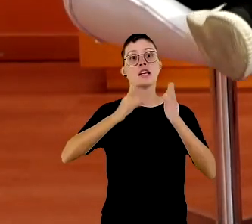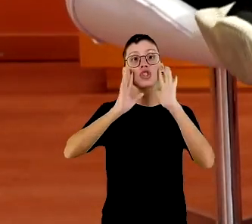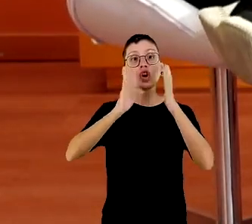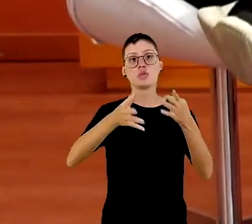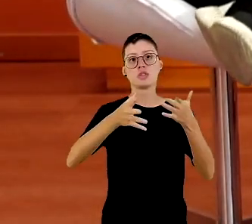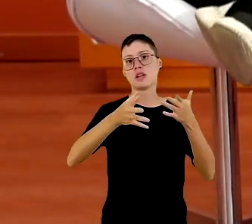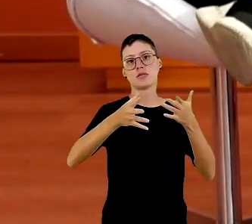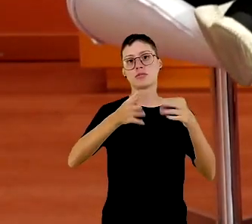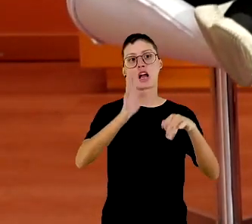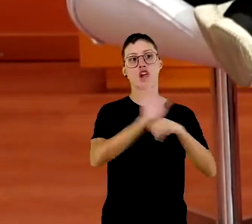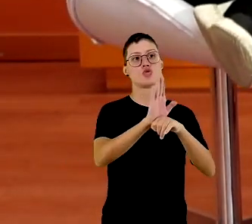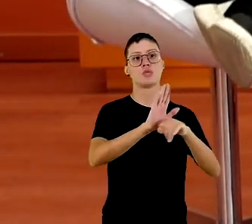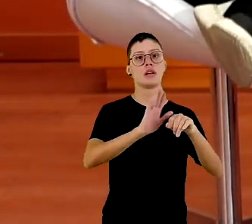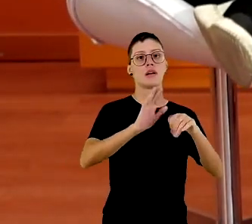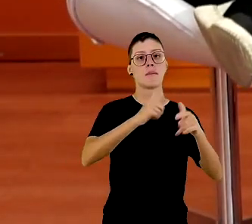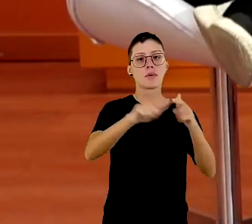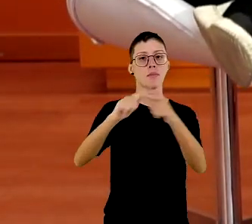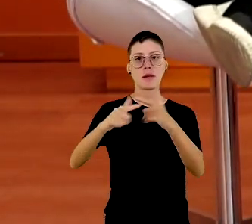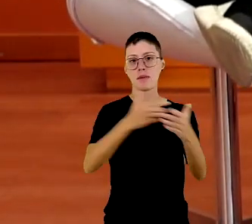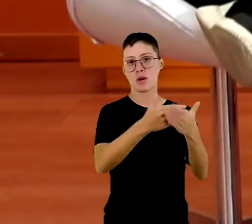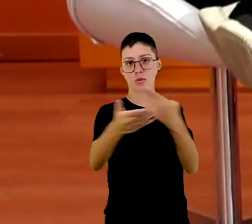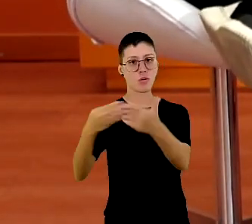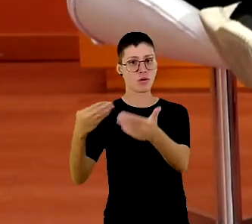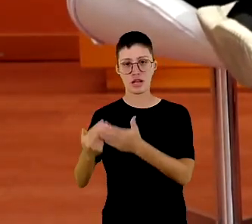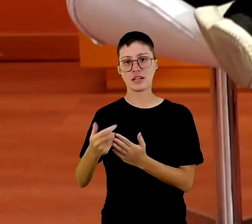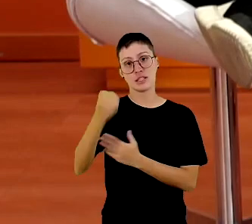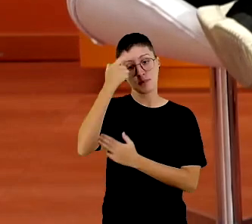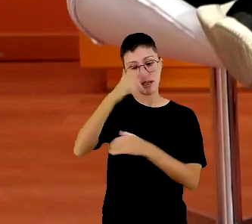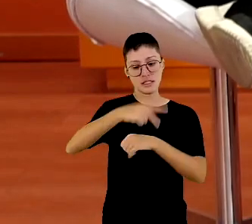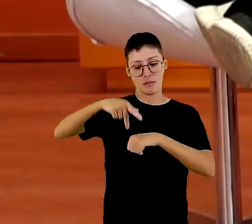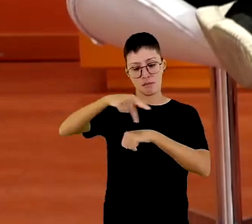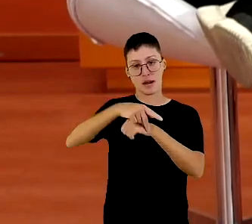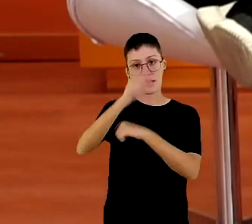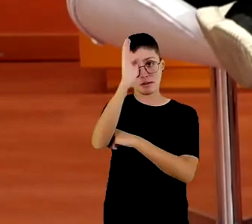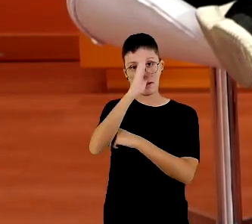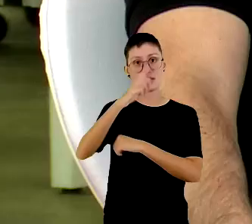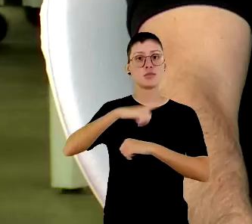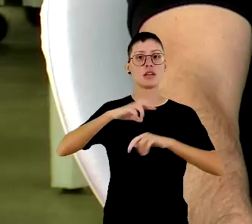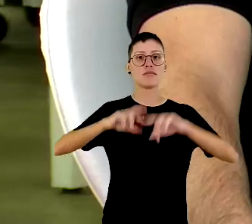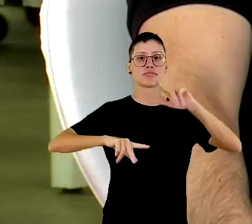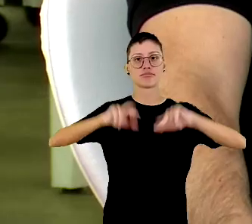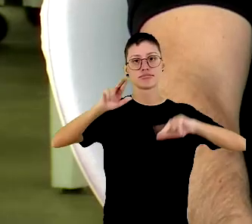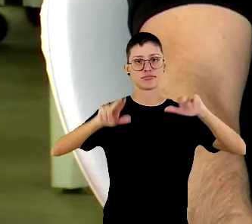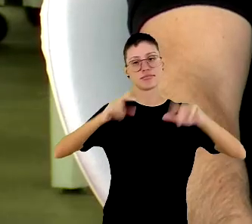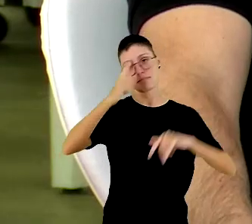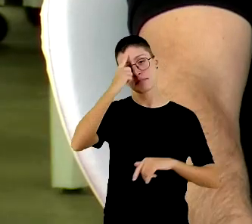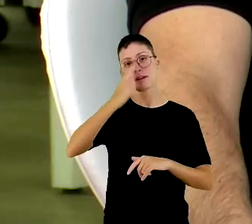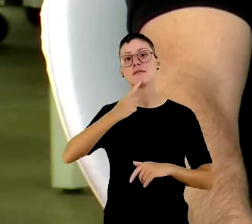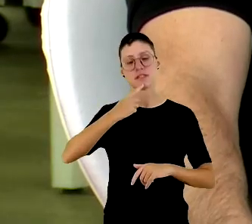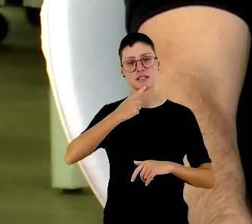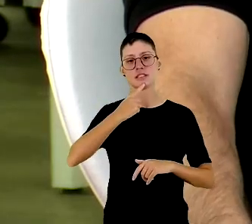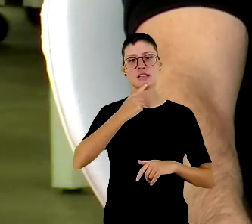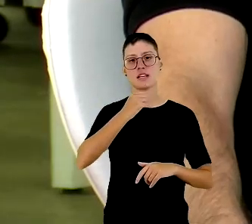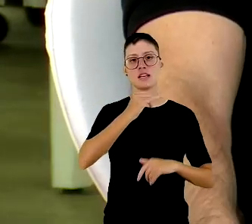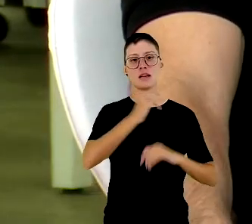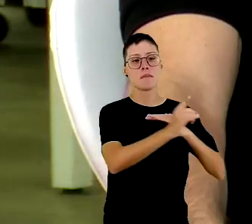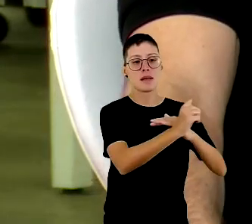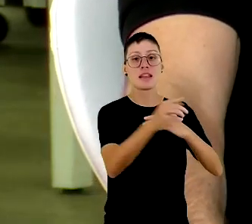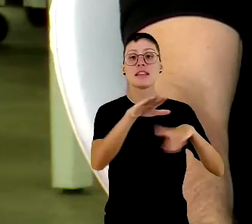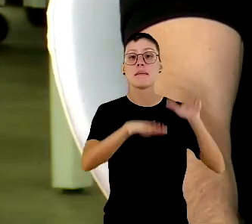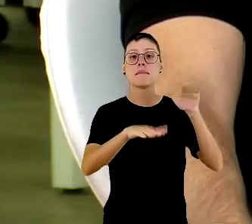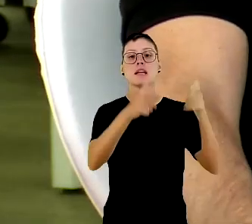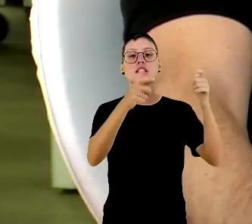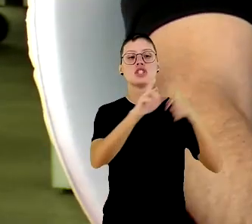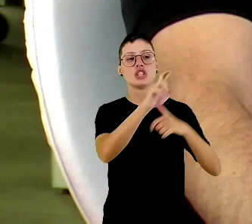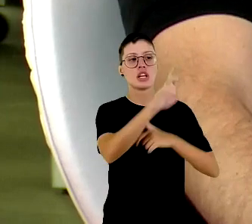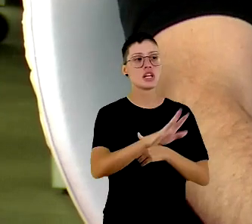no país continental como é o Brasil, perfis muito diferentes de clientes em cada uma das regiões. Você pega, por